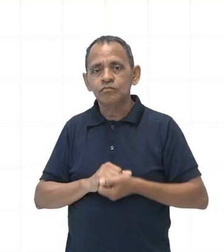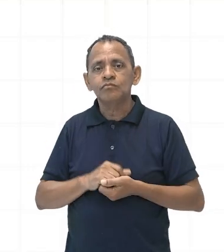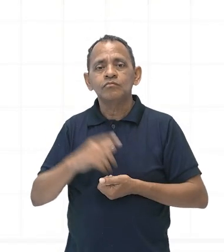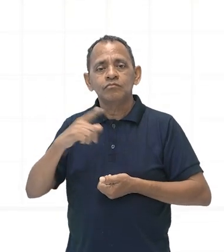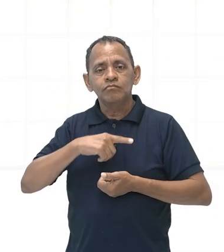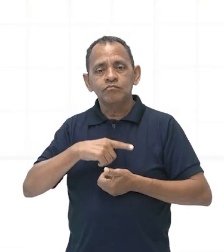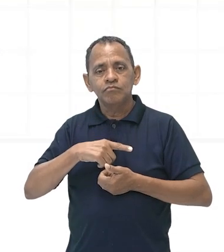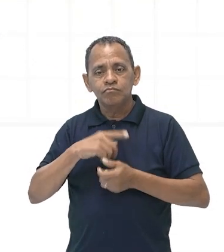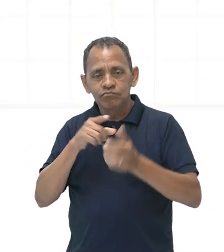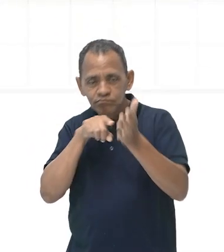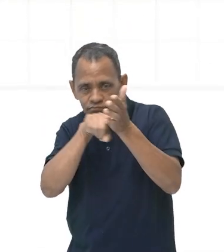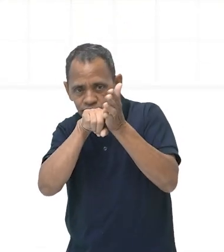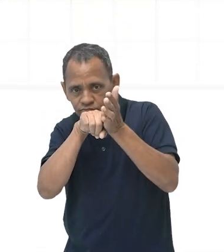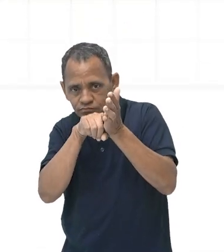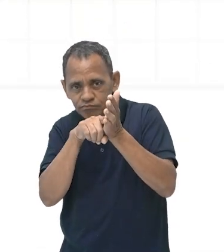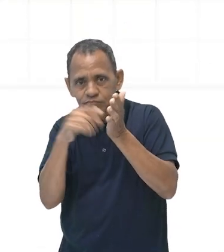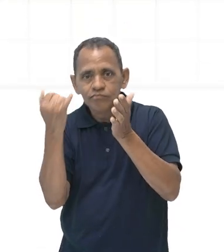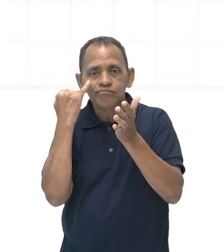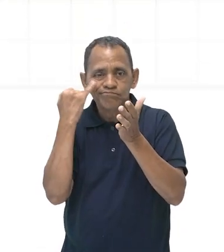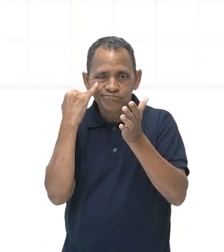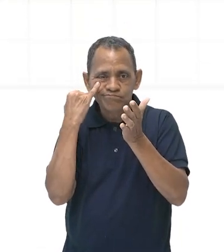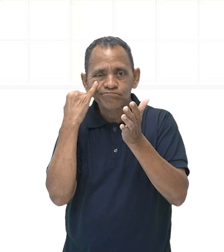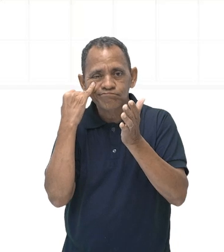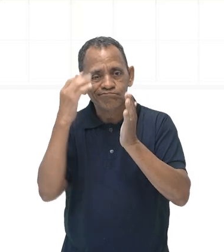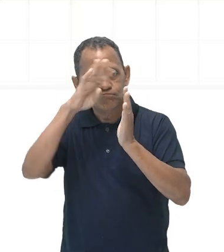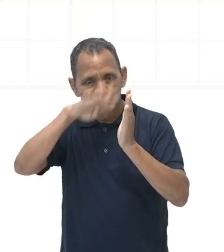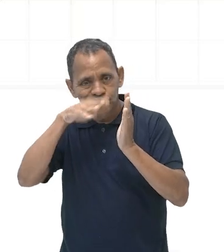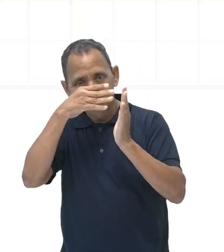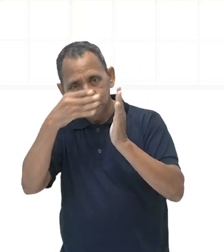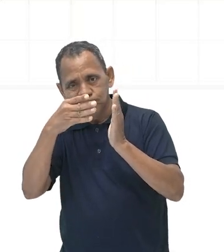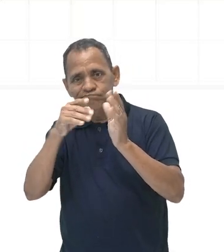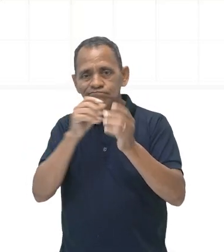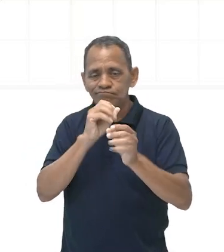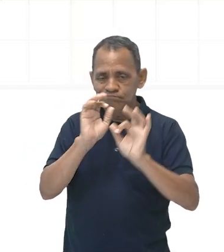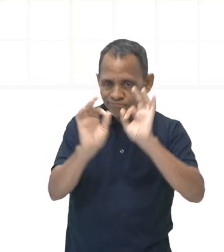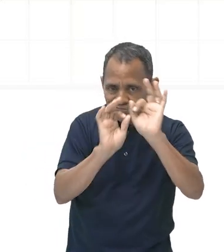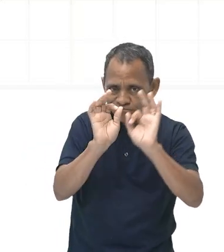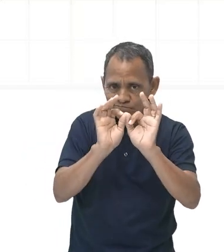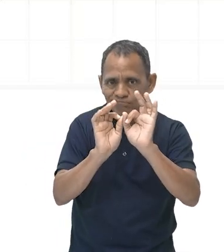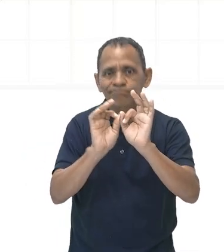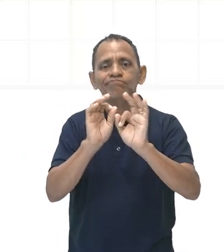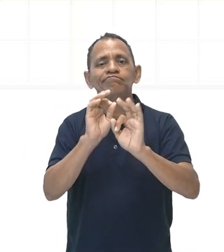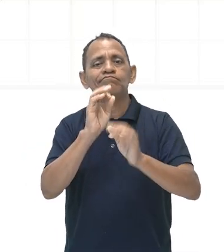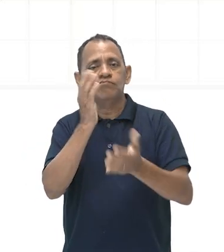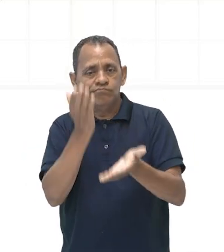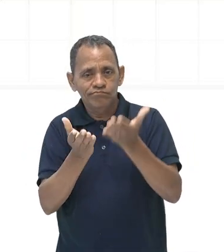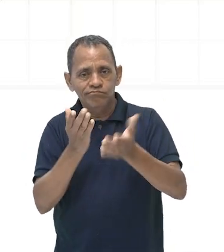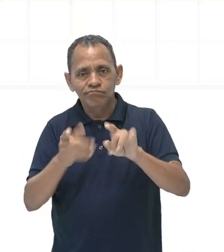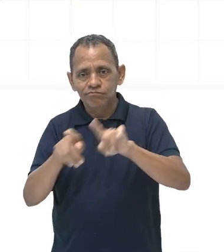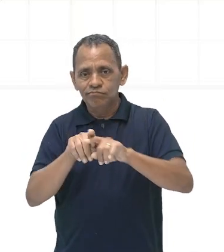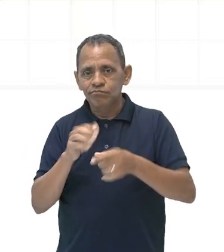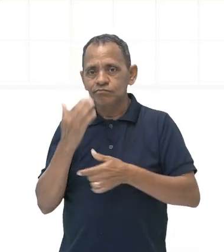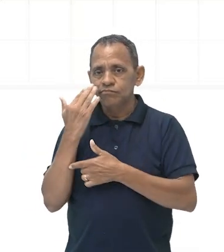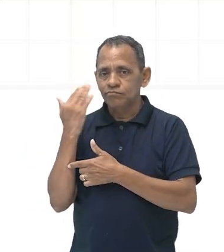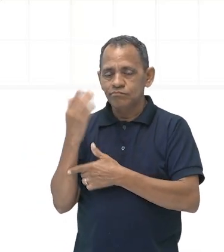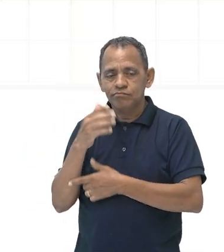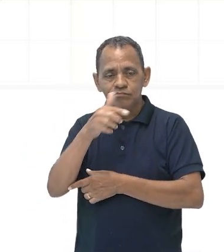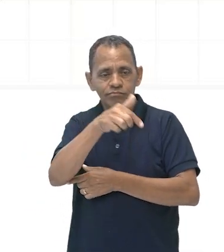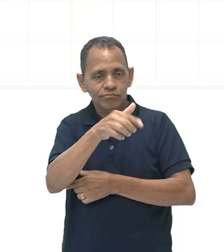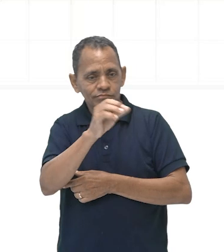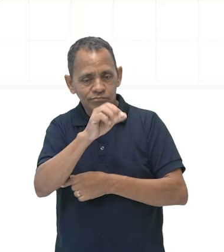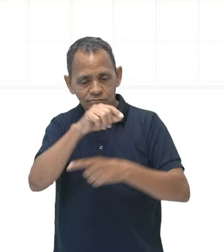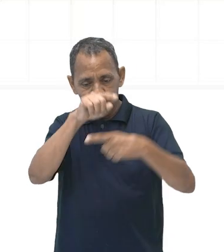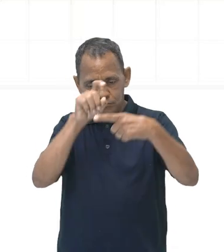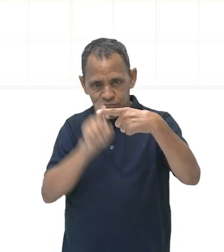da tabela e preencher, formando aí a proporção, né? Exatamente. Então, a gente vai retirar aqui, ó, 70